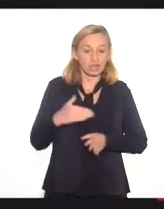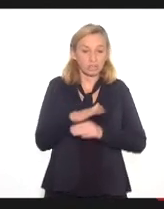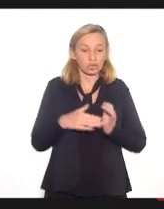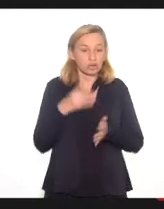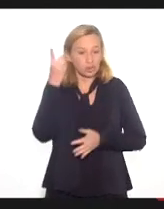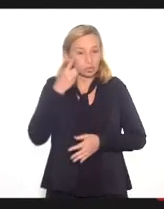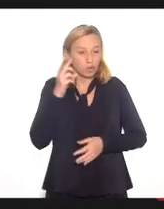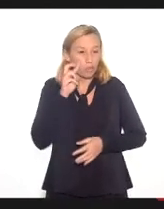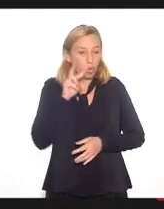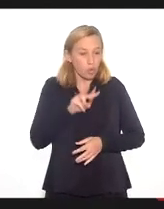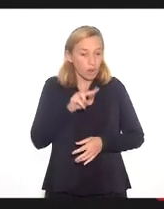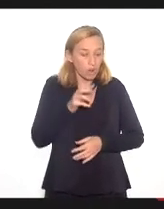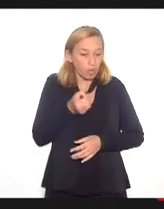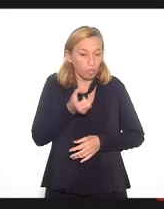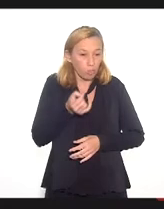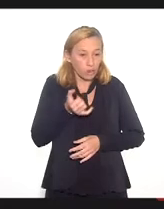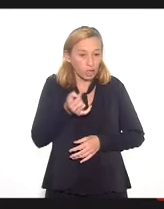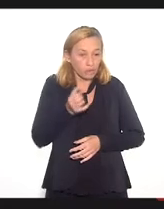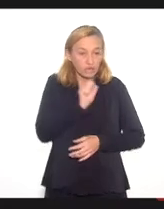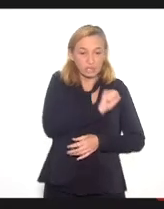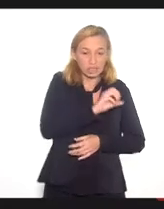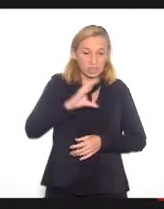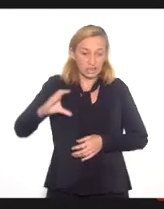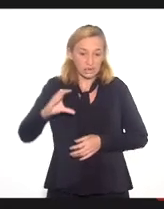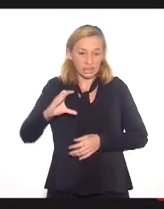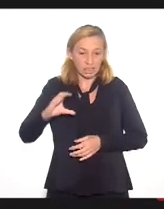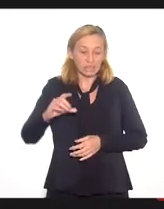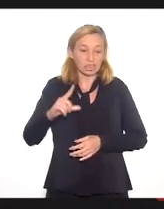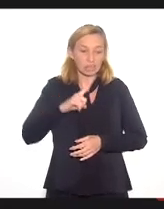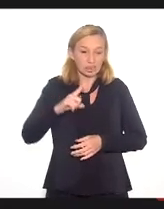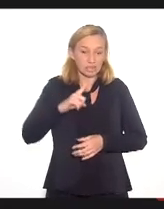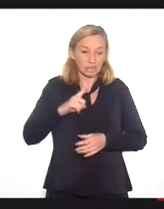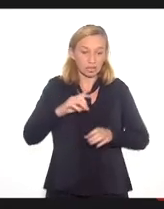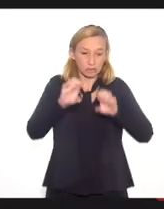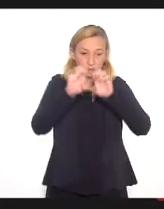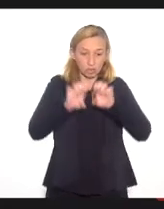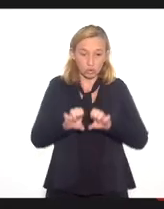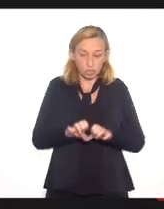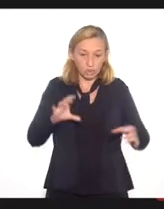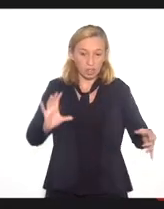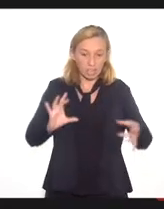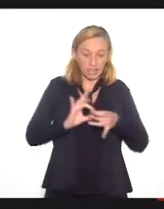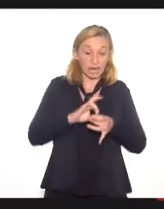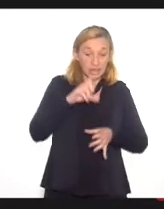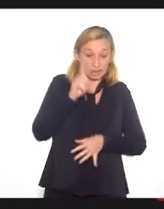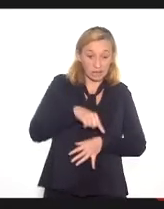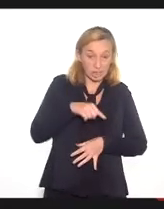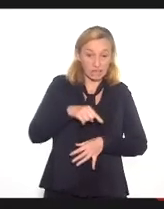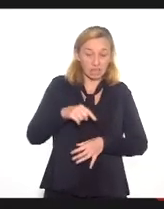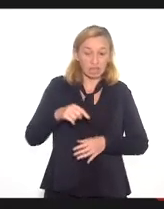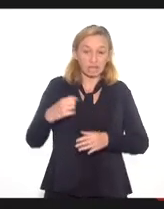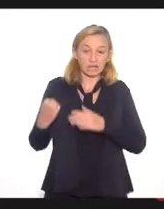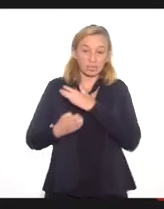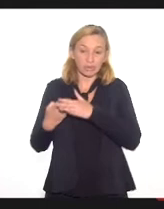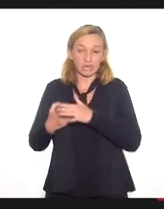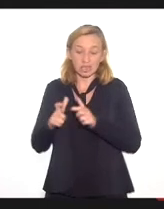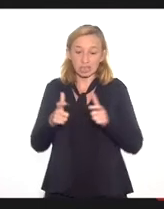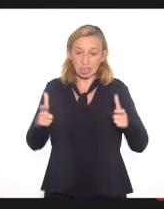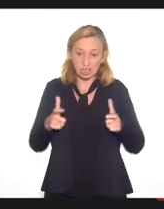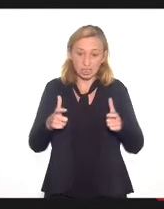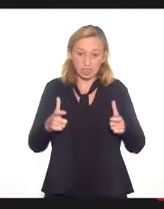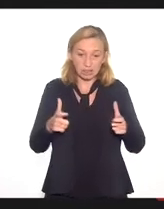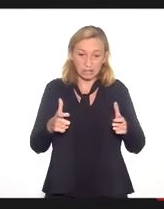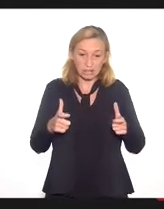acho que a gente devia olhar um pouquinho para Santa Catarina porque tem uma estrutura produtiva integrada grandes empresas que na verdade não são